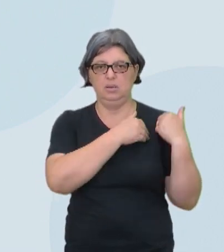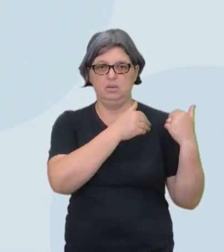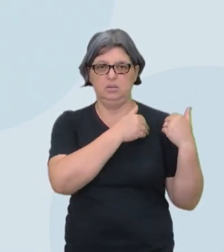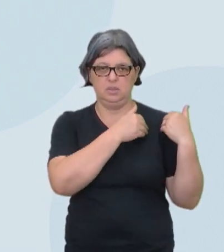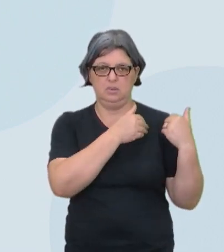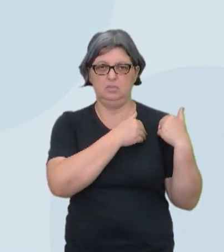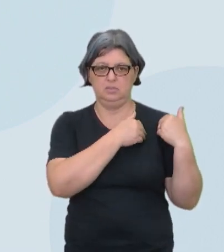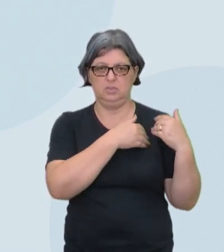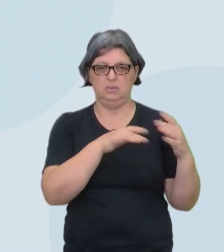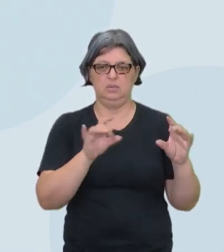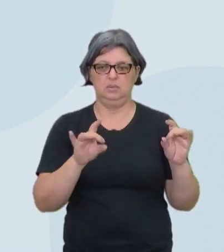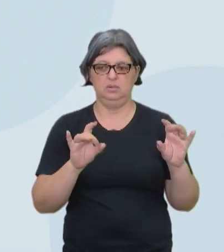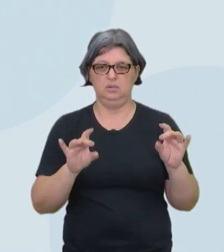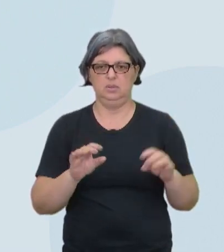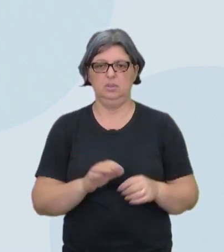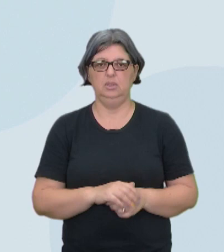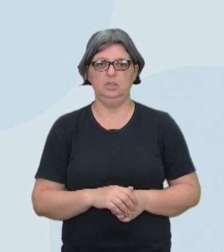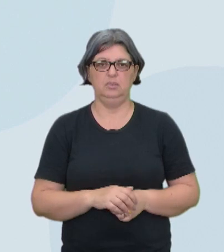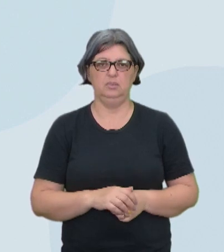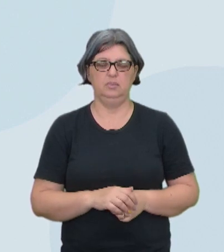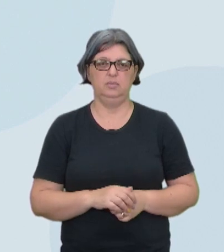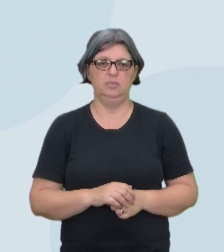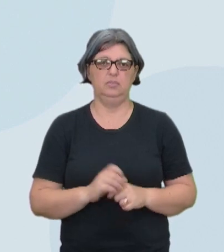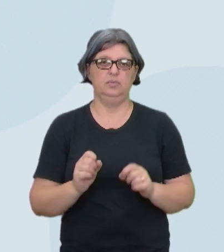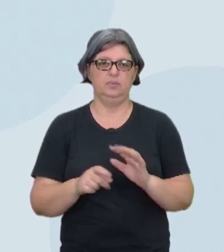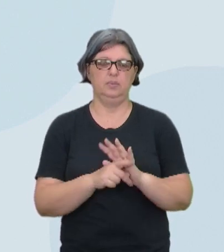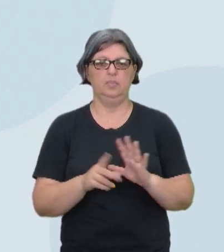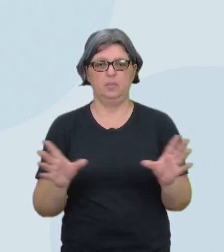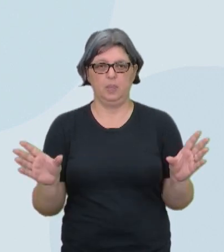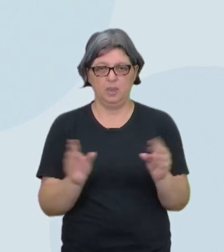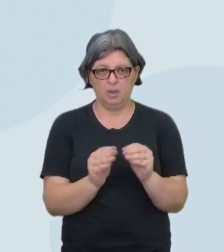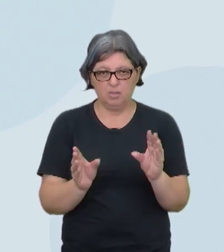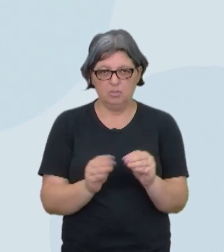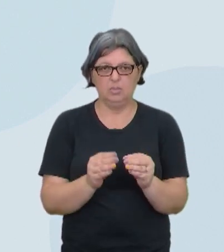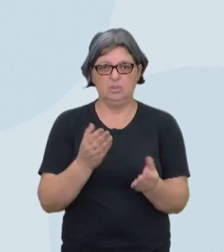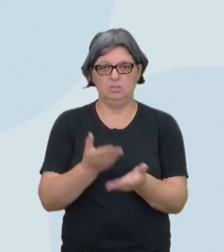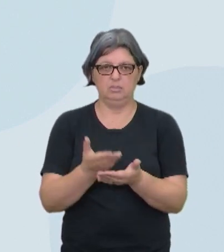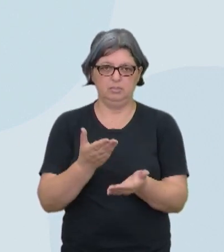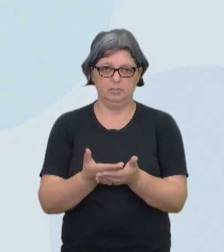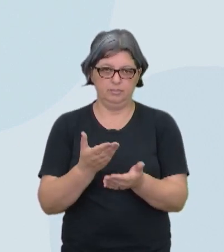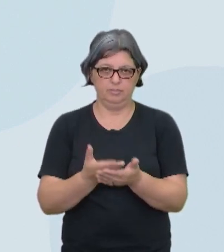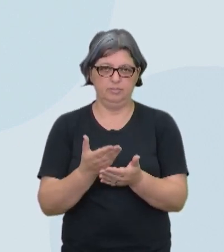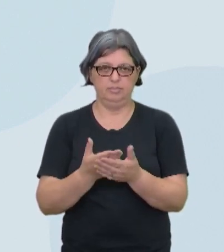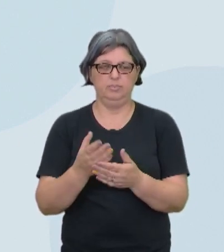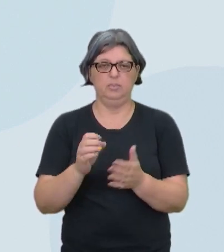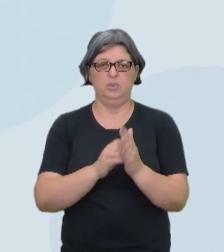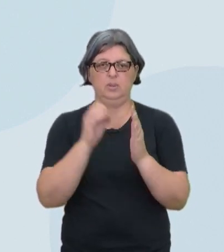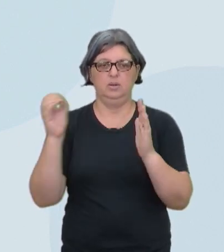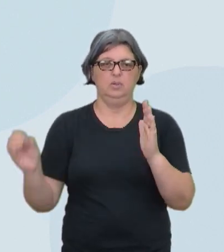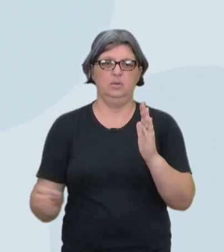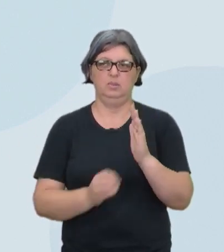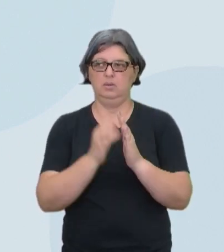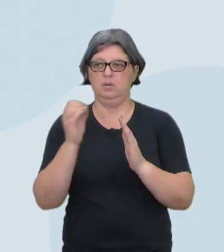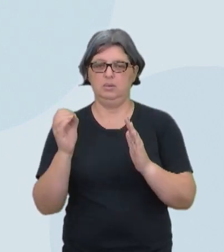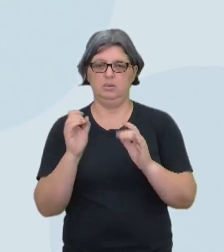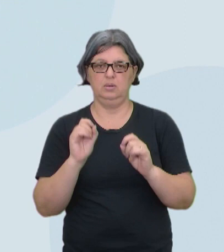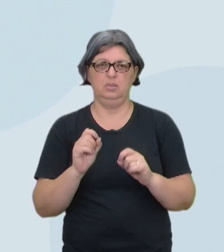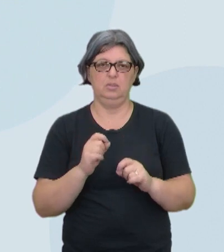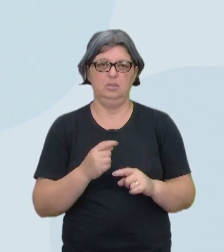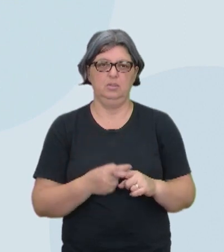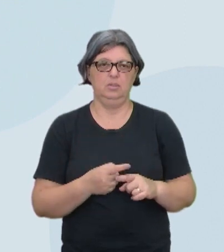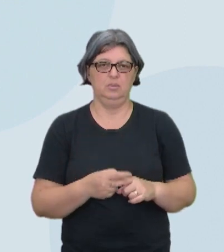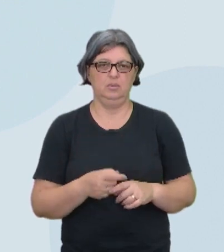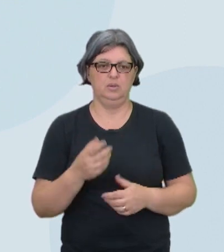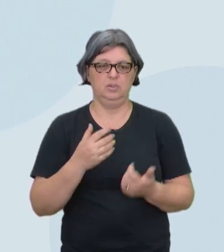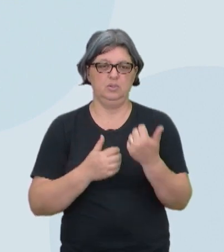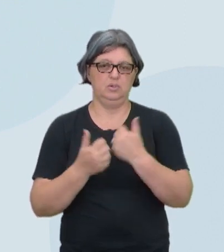responsabilidade social. Eu fiz um resuminho de algumas aulas que eu tive aqui no Centro de Mídias e vocês agora vão prestar